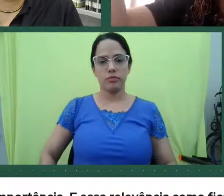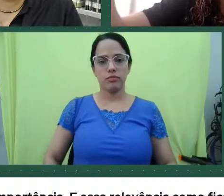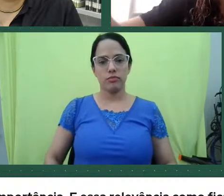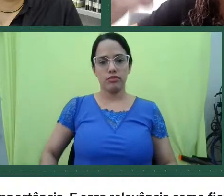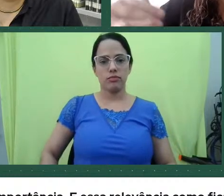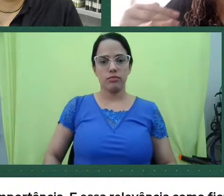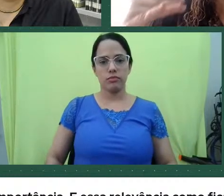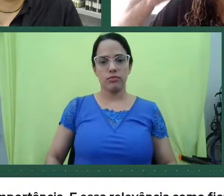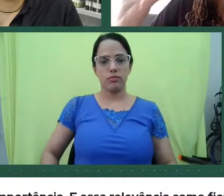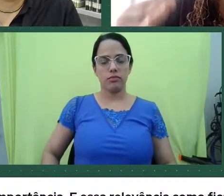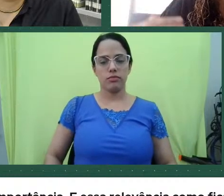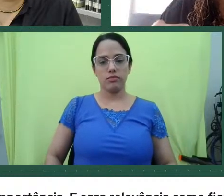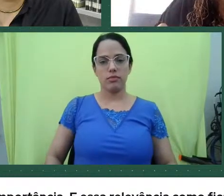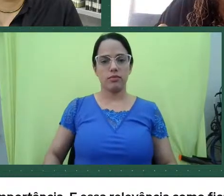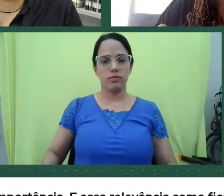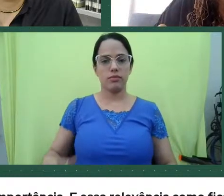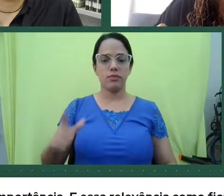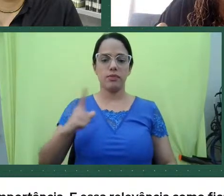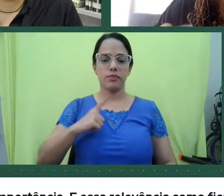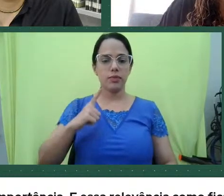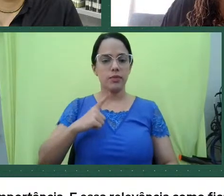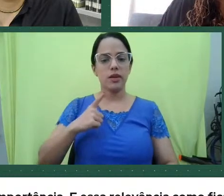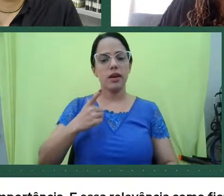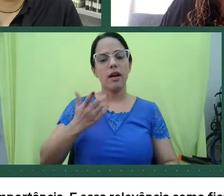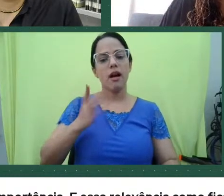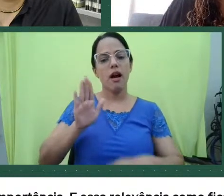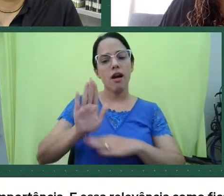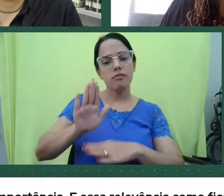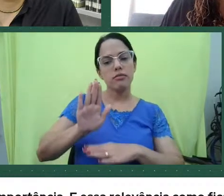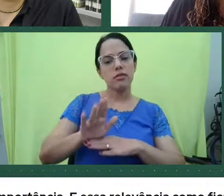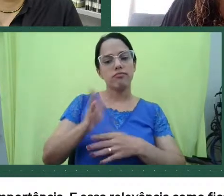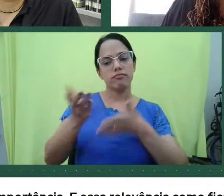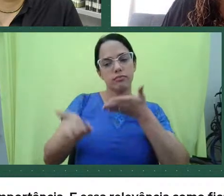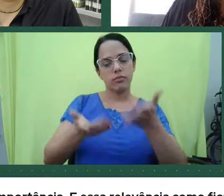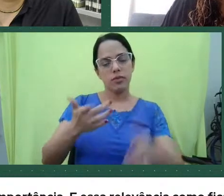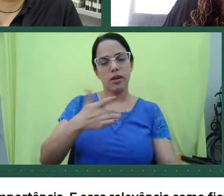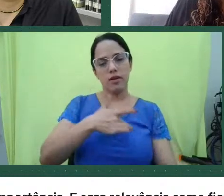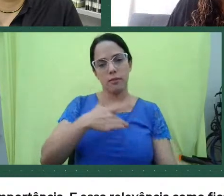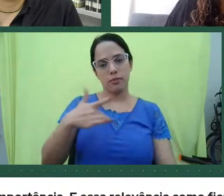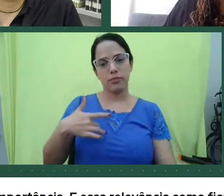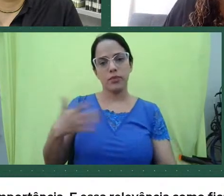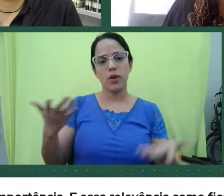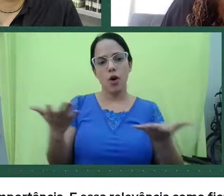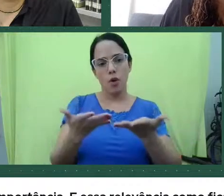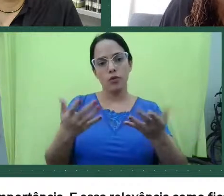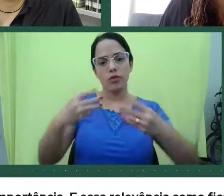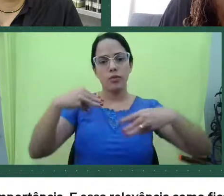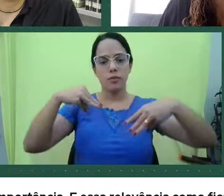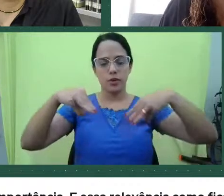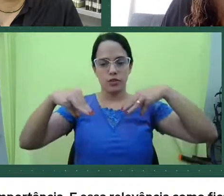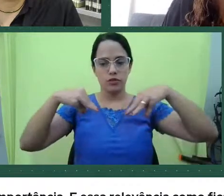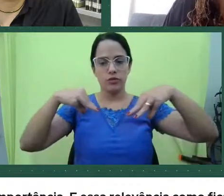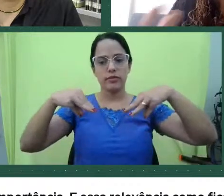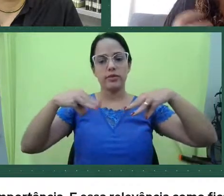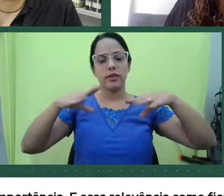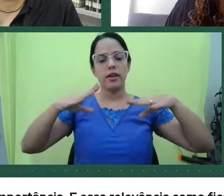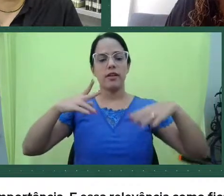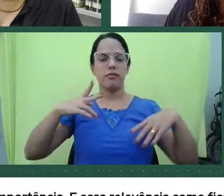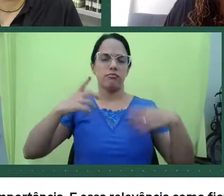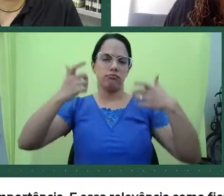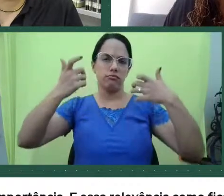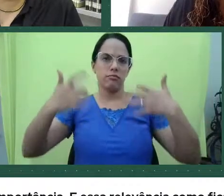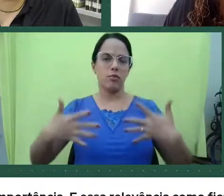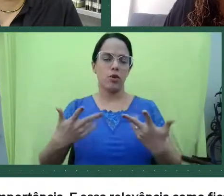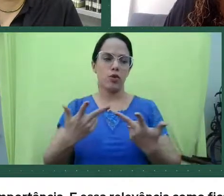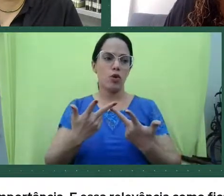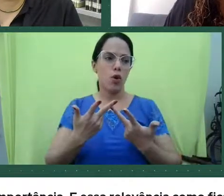repercute em toda a cadeia de assistência à saúde. E hoje o Ministério fala muito de redes de atenção à saúde, mas se eu não tiver